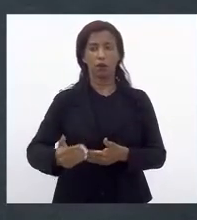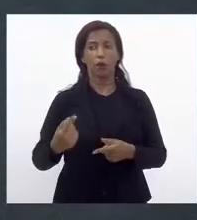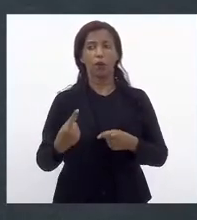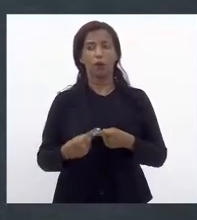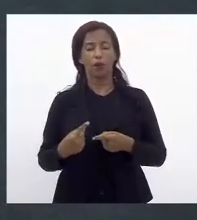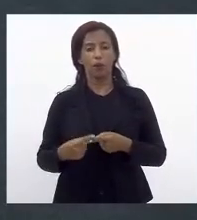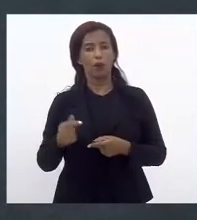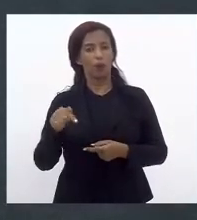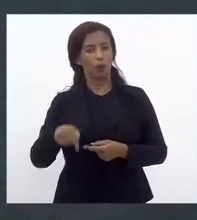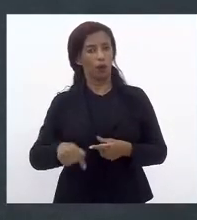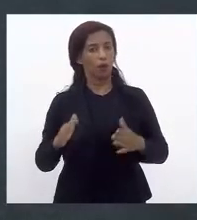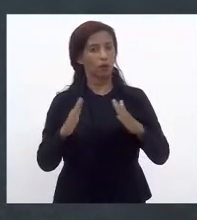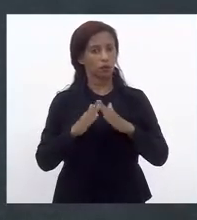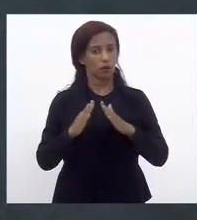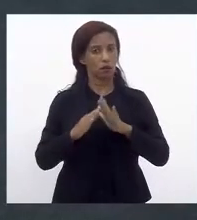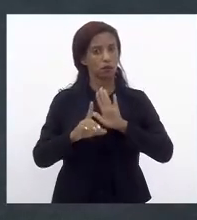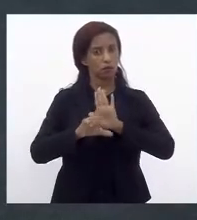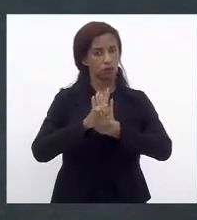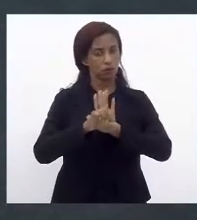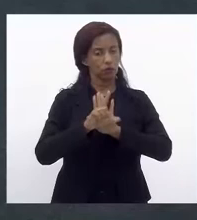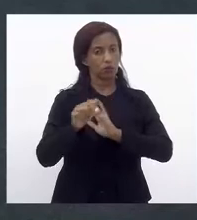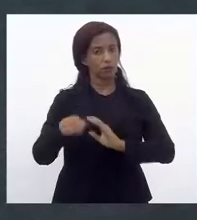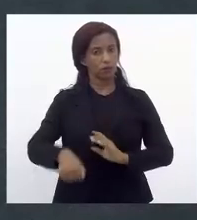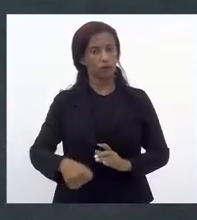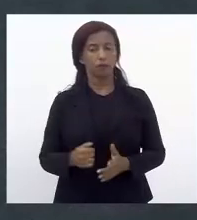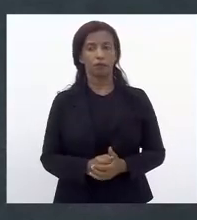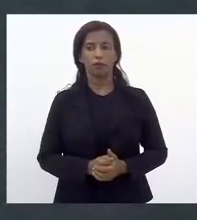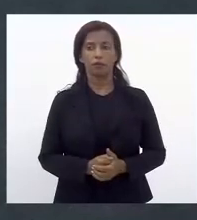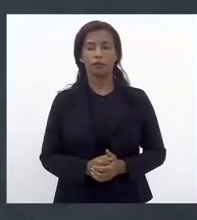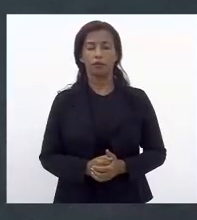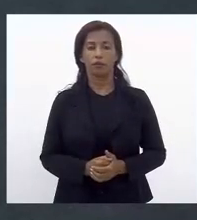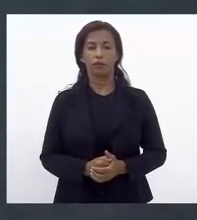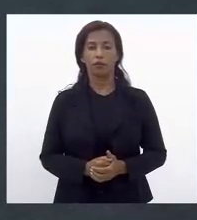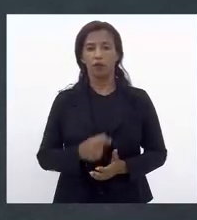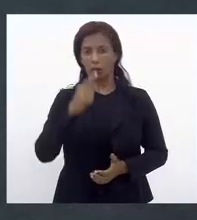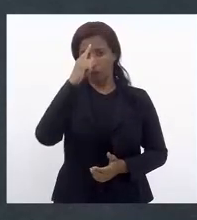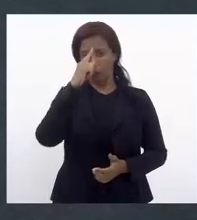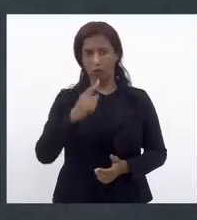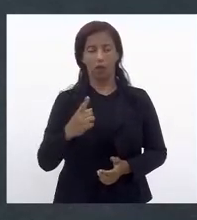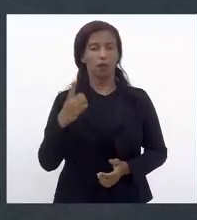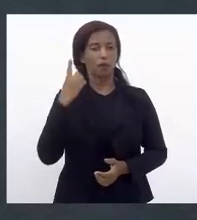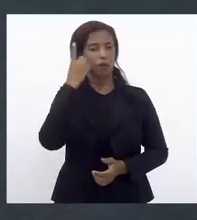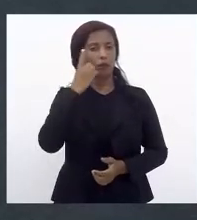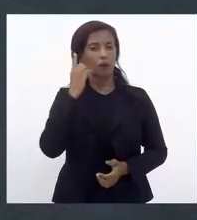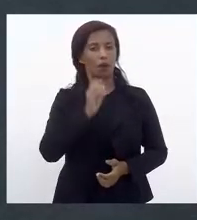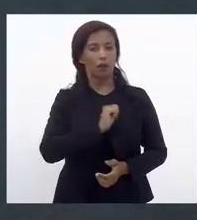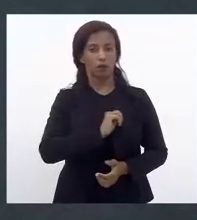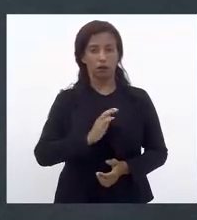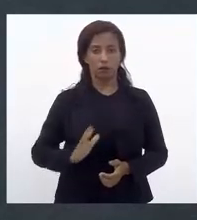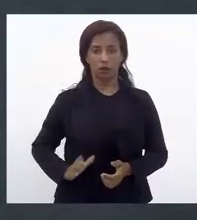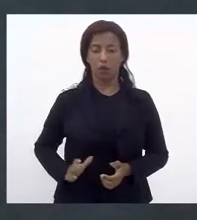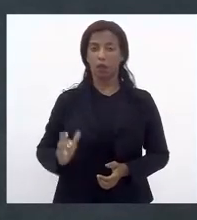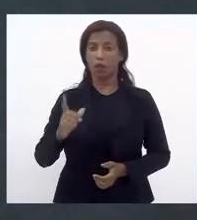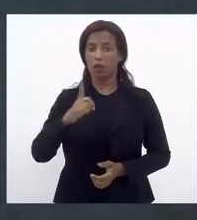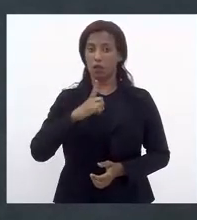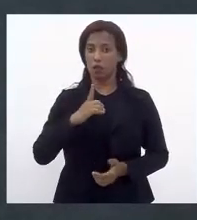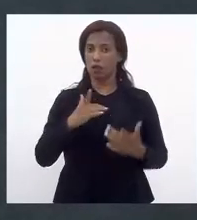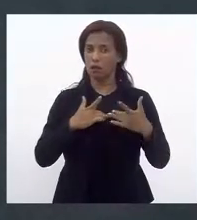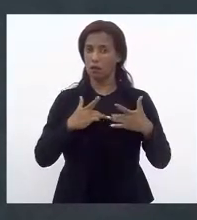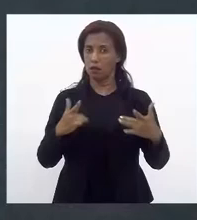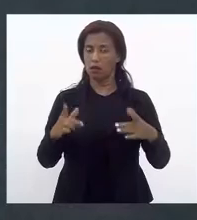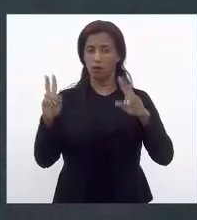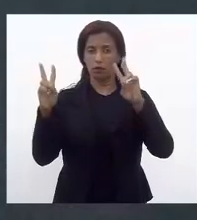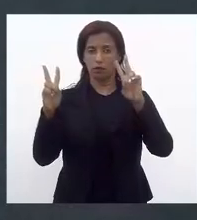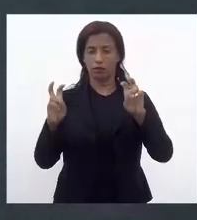porque essa casa legislativa aqui é comandada pelo deputado André Siciliano, que tem sensibilidade